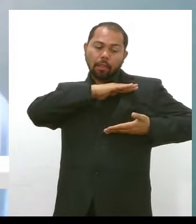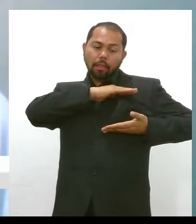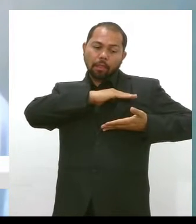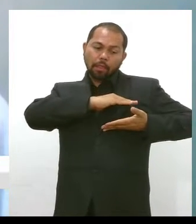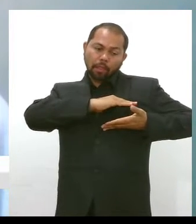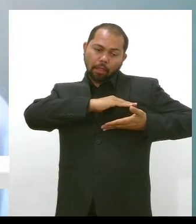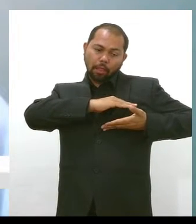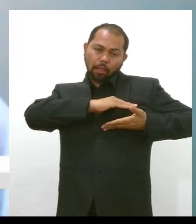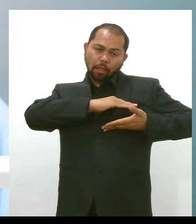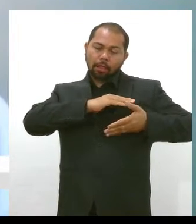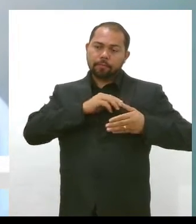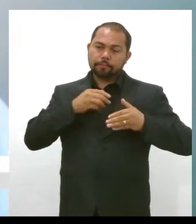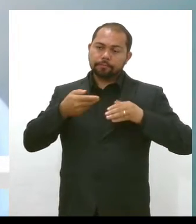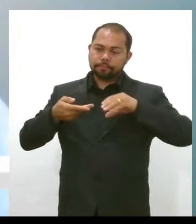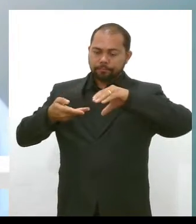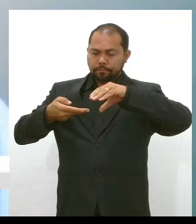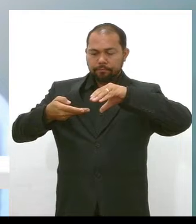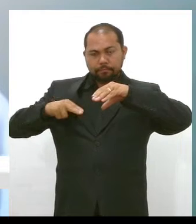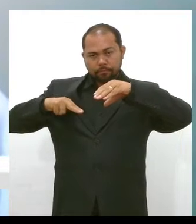compressão seletiva, são exames